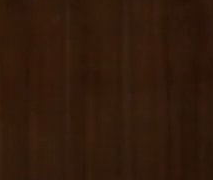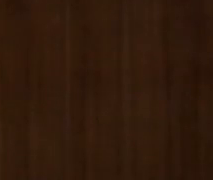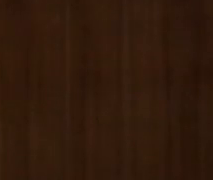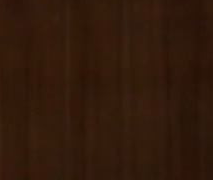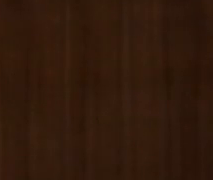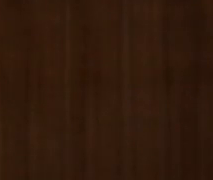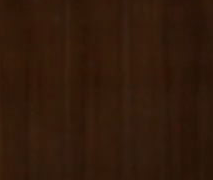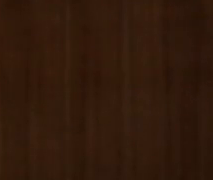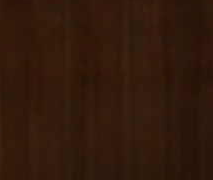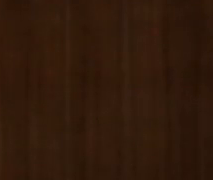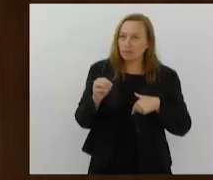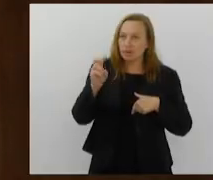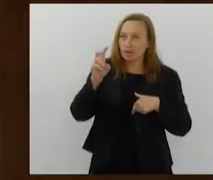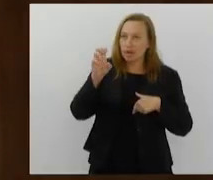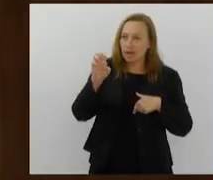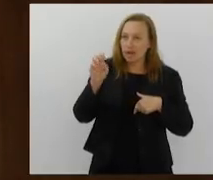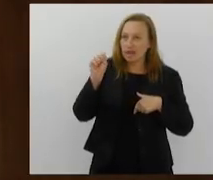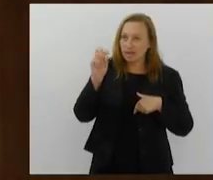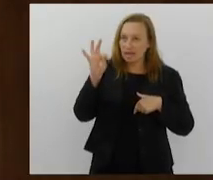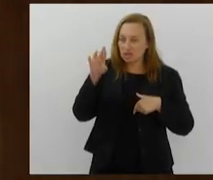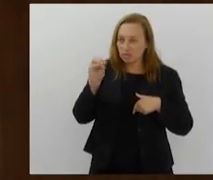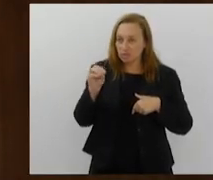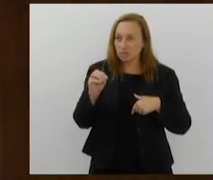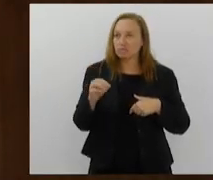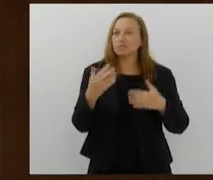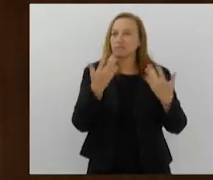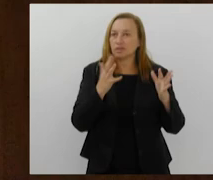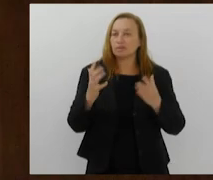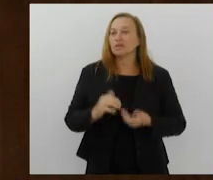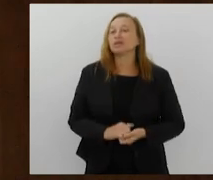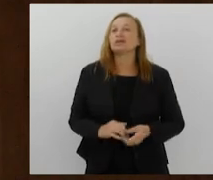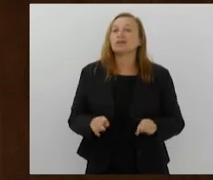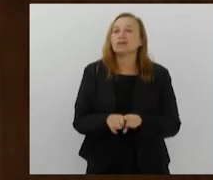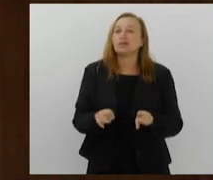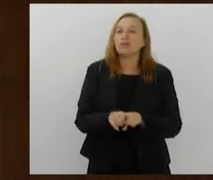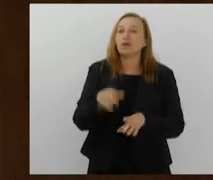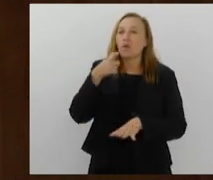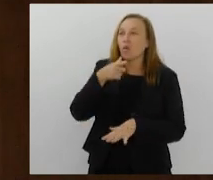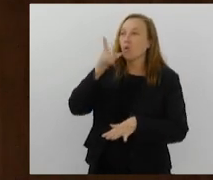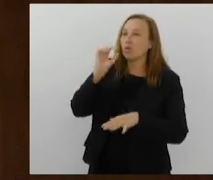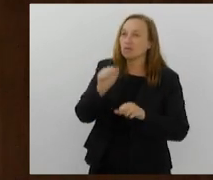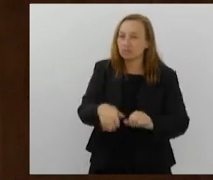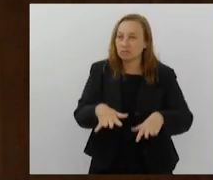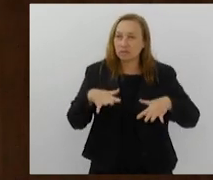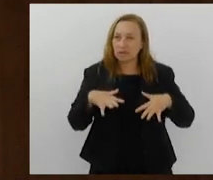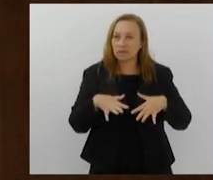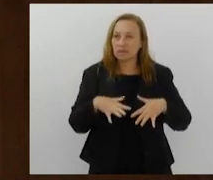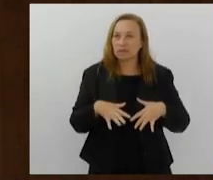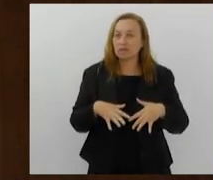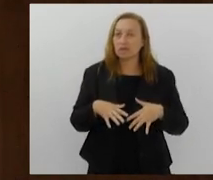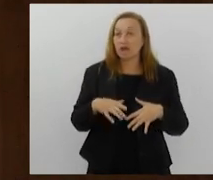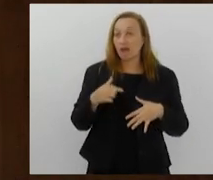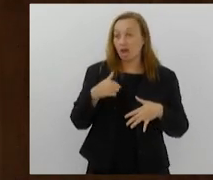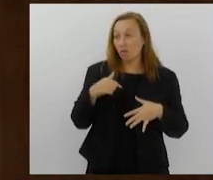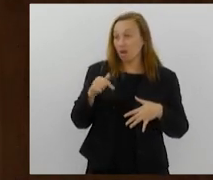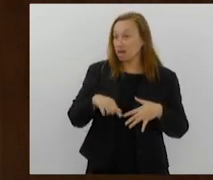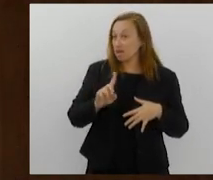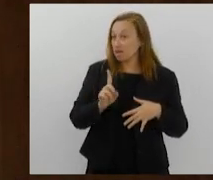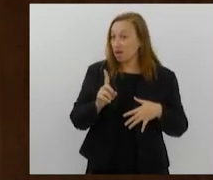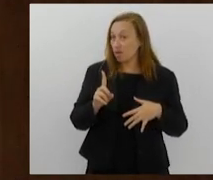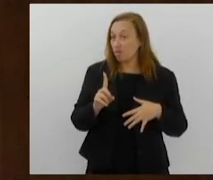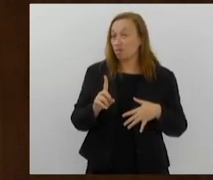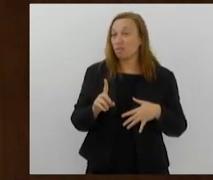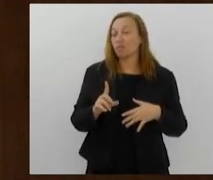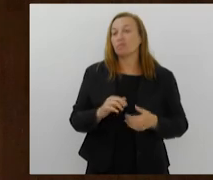muito merecida. E deixar aqui corroborado no plenário de ontem, eu não estava presencialmente no